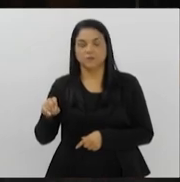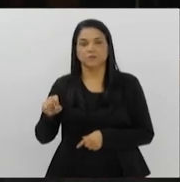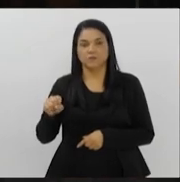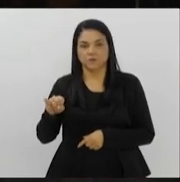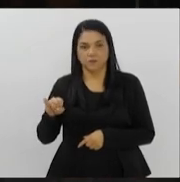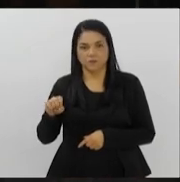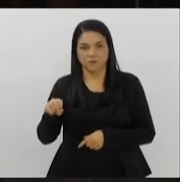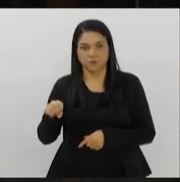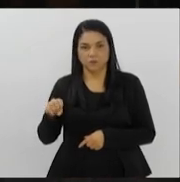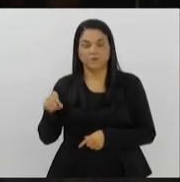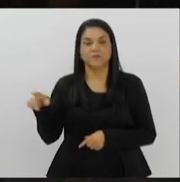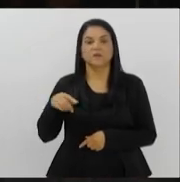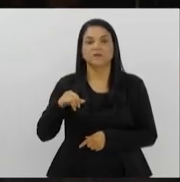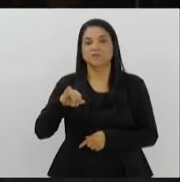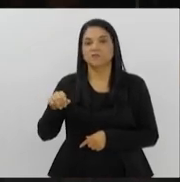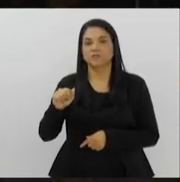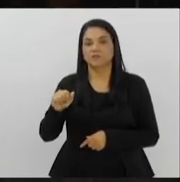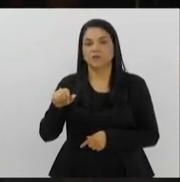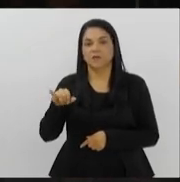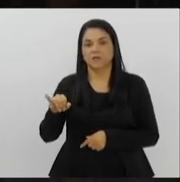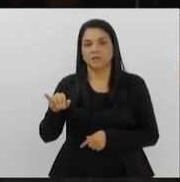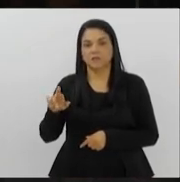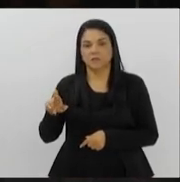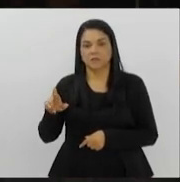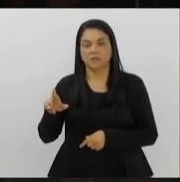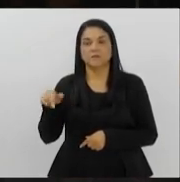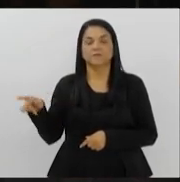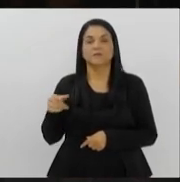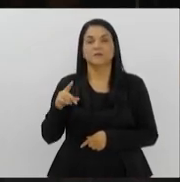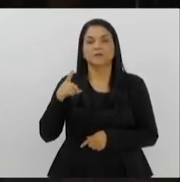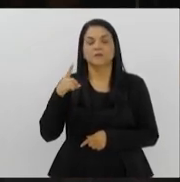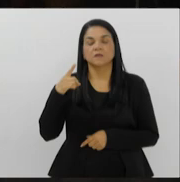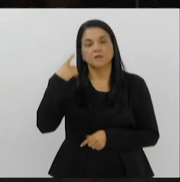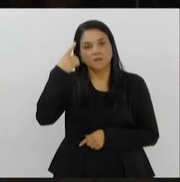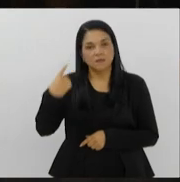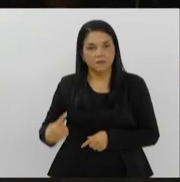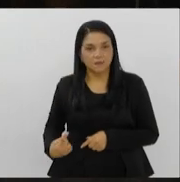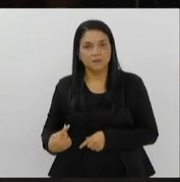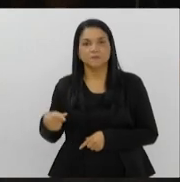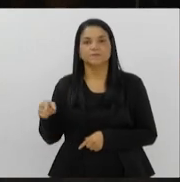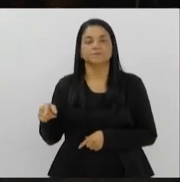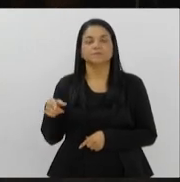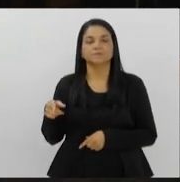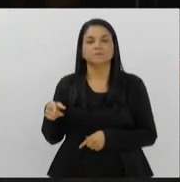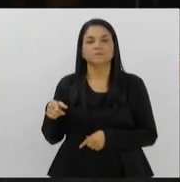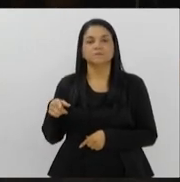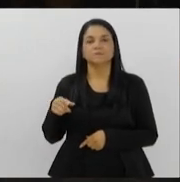Dionísio Lins, Jairi, Samuel Malafaia, Dani Balbi, deputado